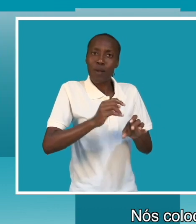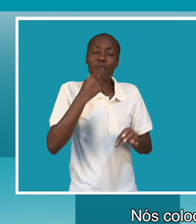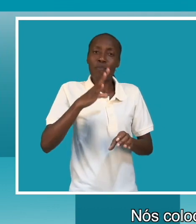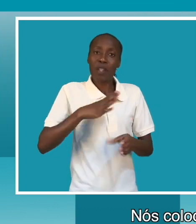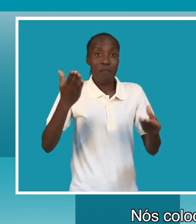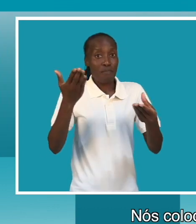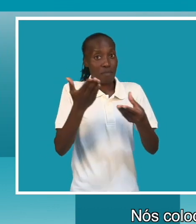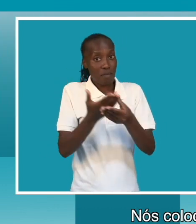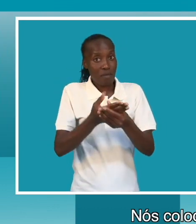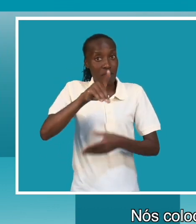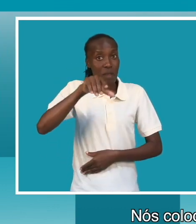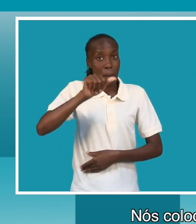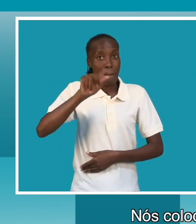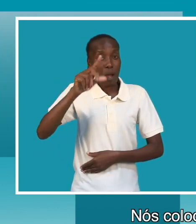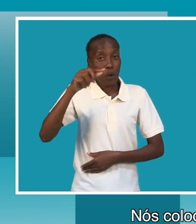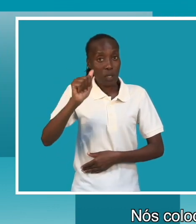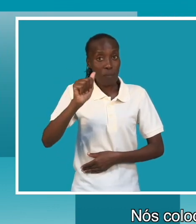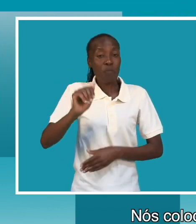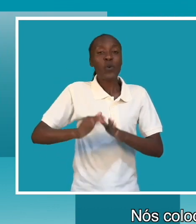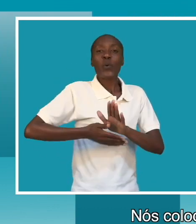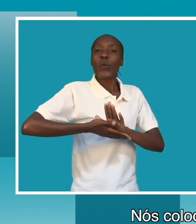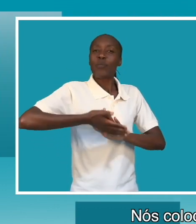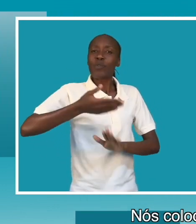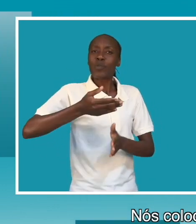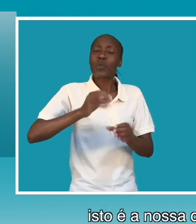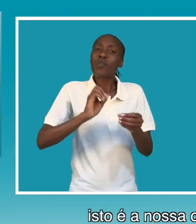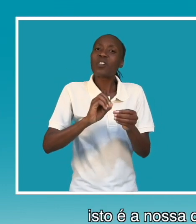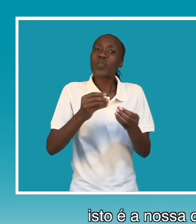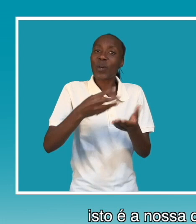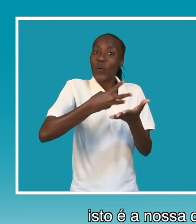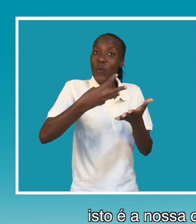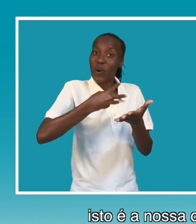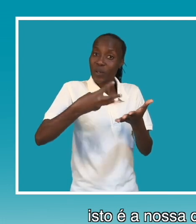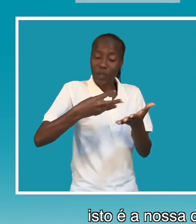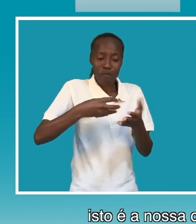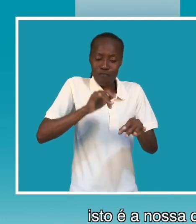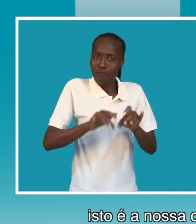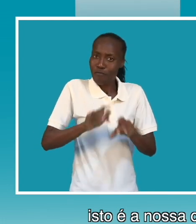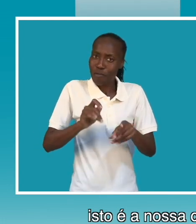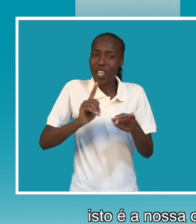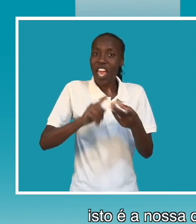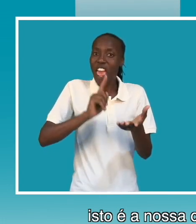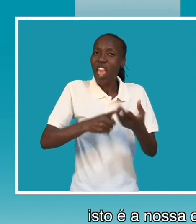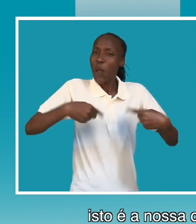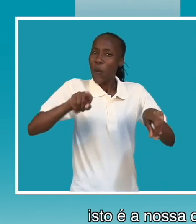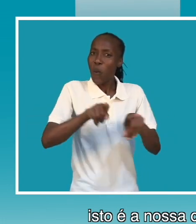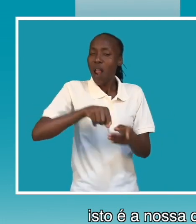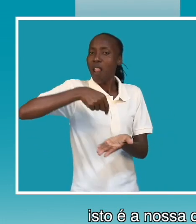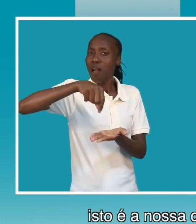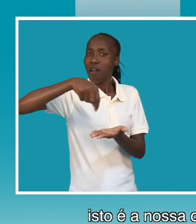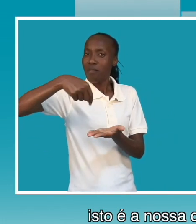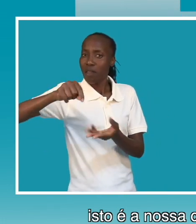pauta e começamos a escrever no nosso caderno. Isto é a nossa caneta. Nós escrevemos,